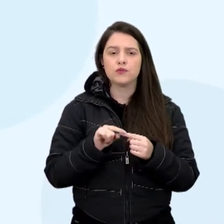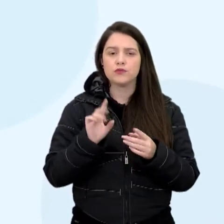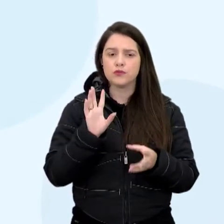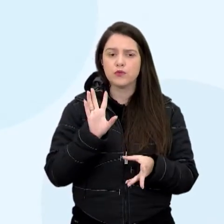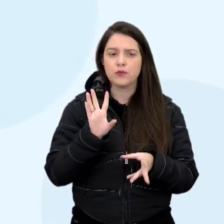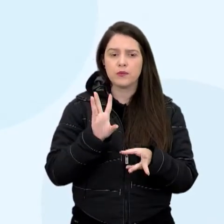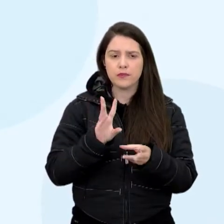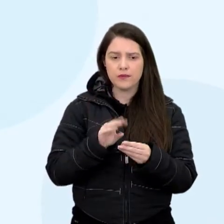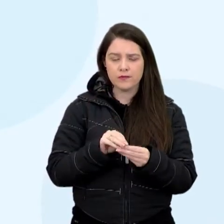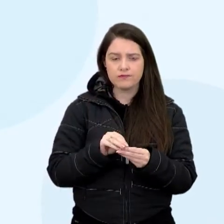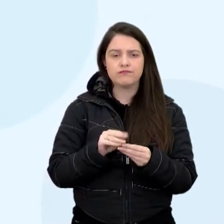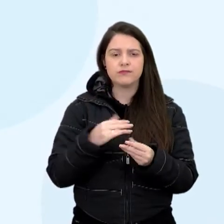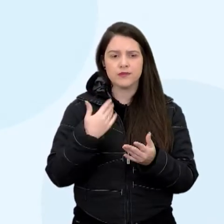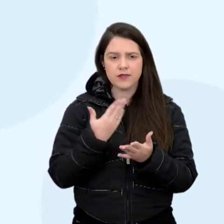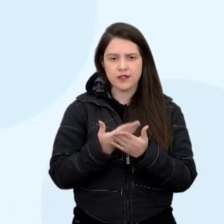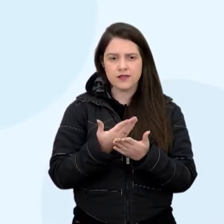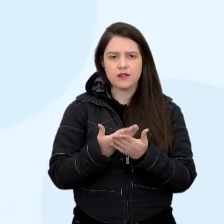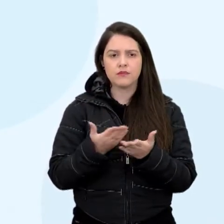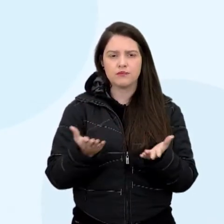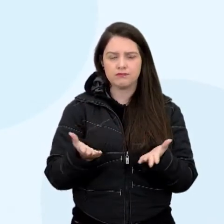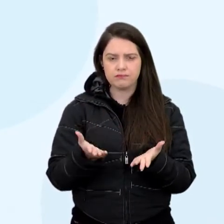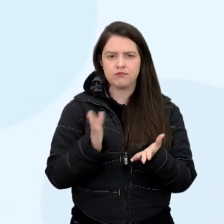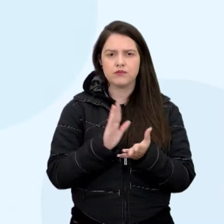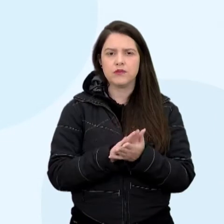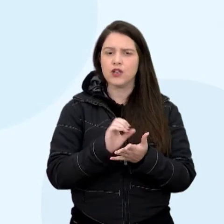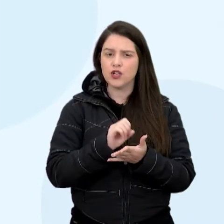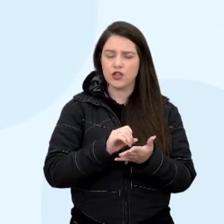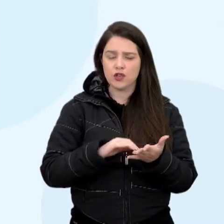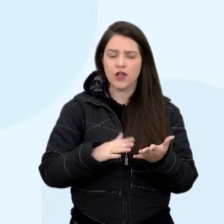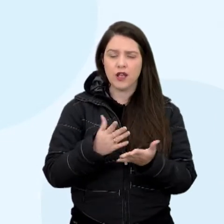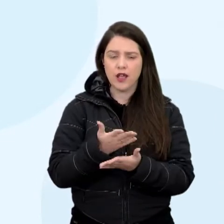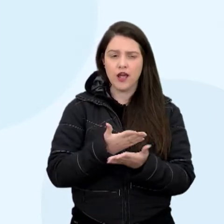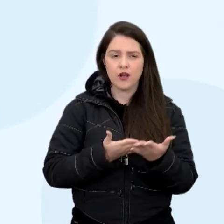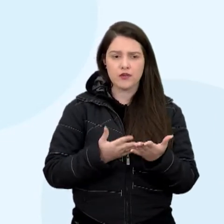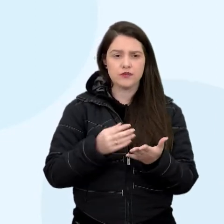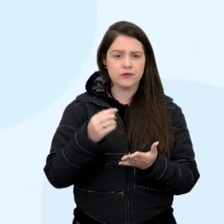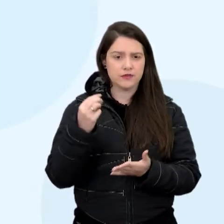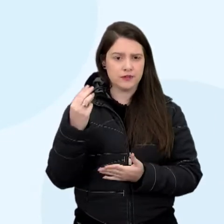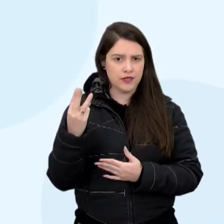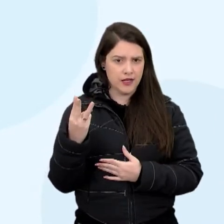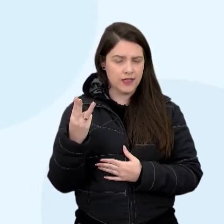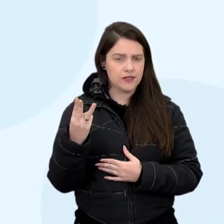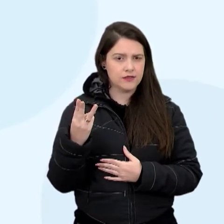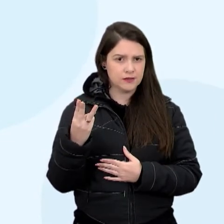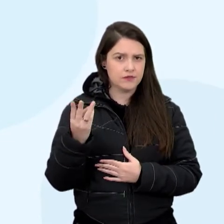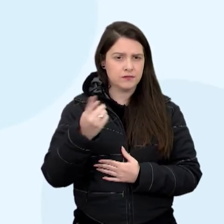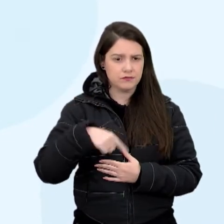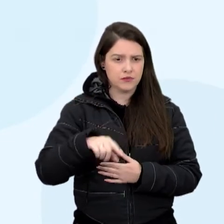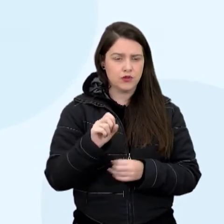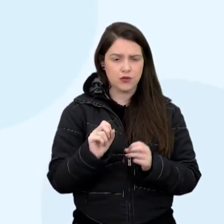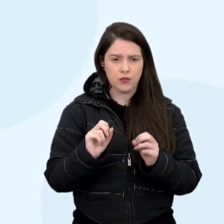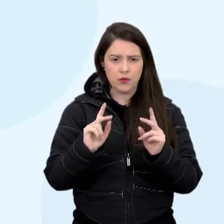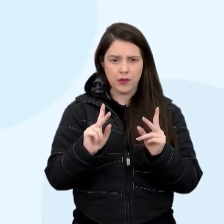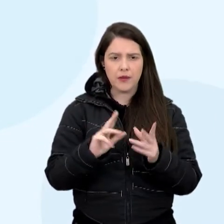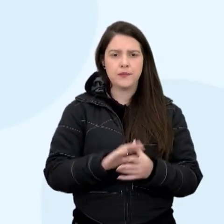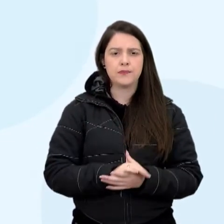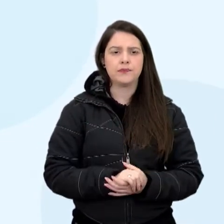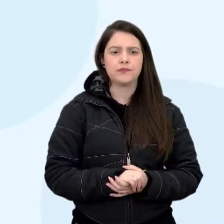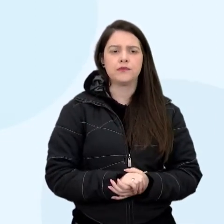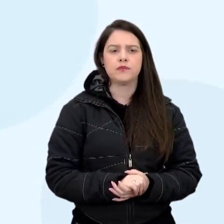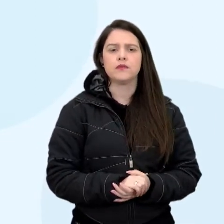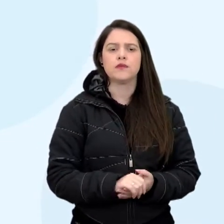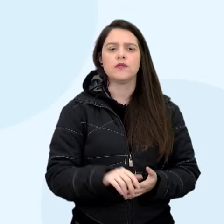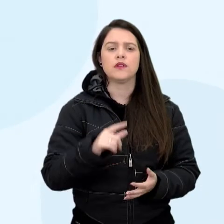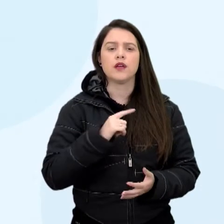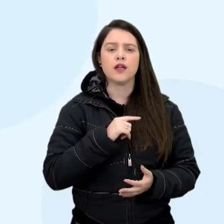estou produzindo as aulas da atividade integrada de número 3 para vocês, tá ok? Bom, aí o que a gente